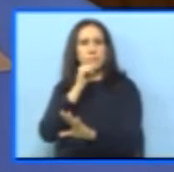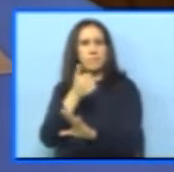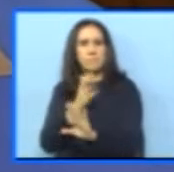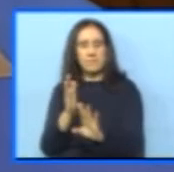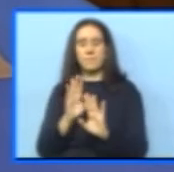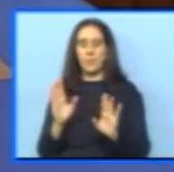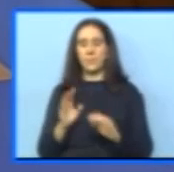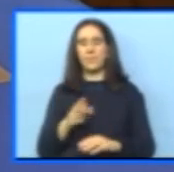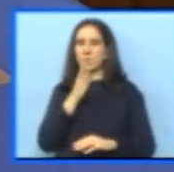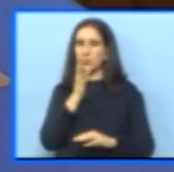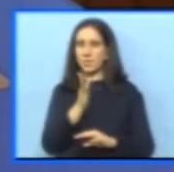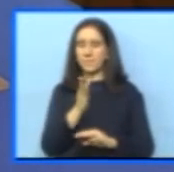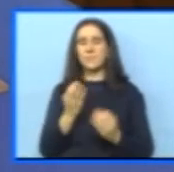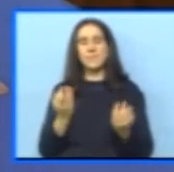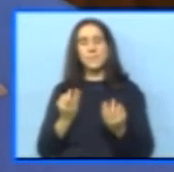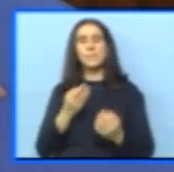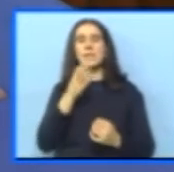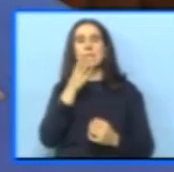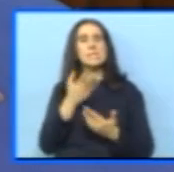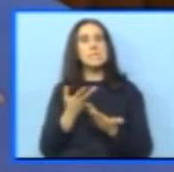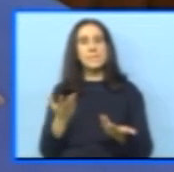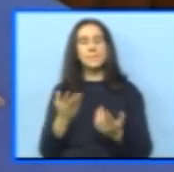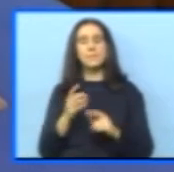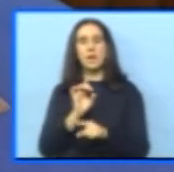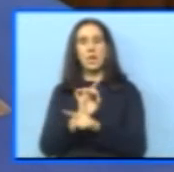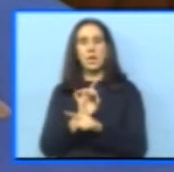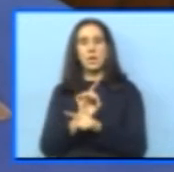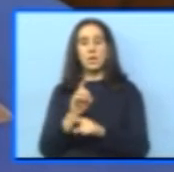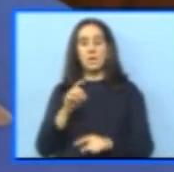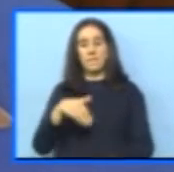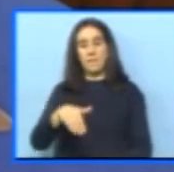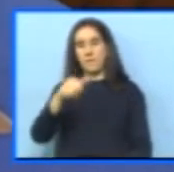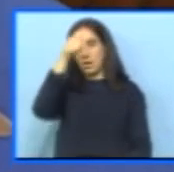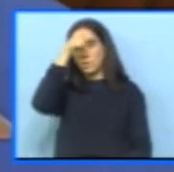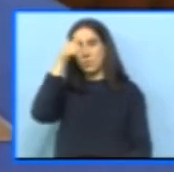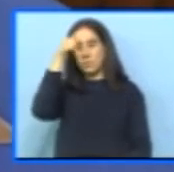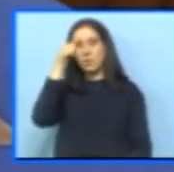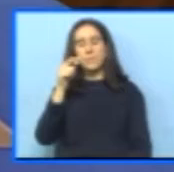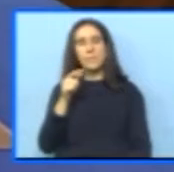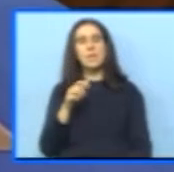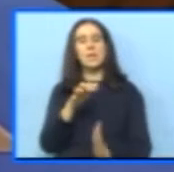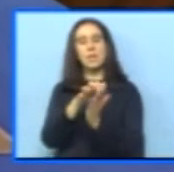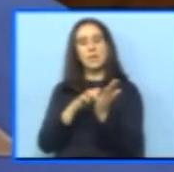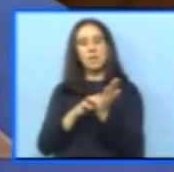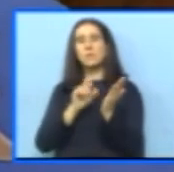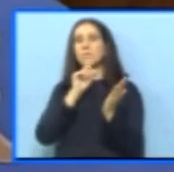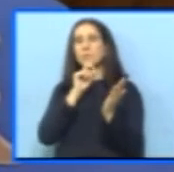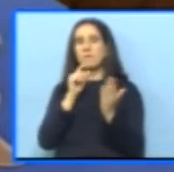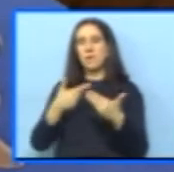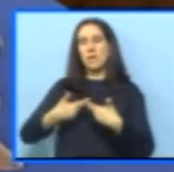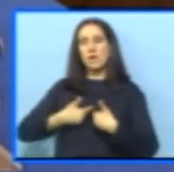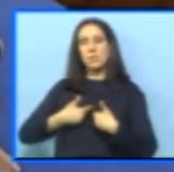Bem, posto isto, eu gostaria de dizer que neste domingo os textos podem nos ajudar